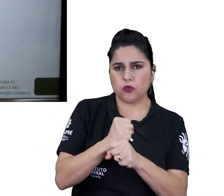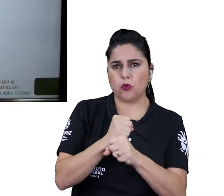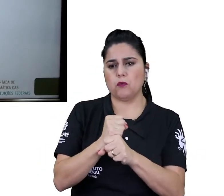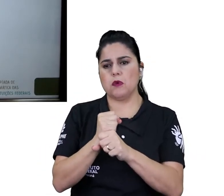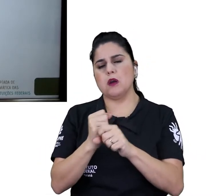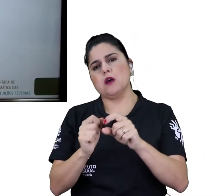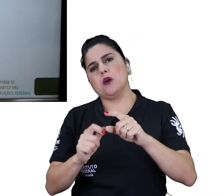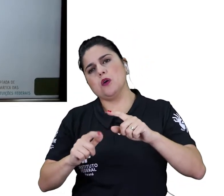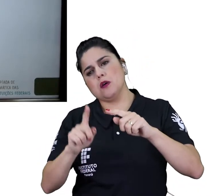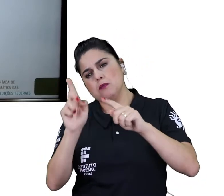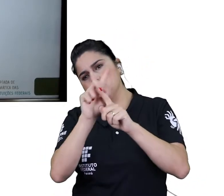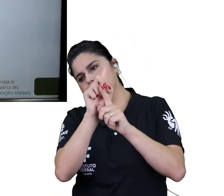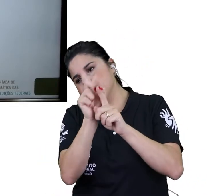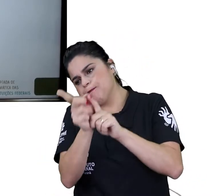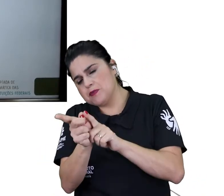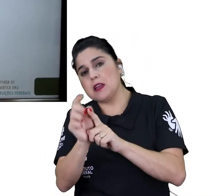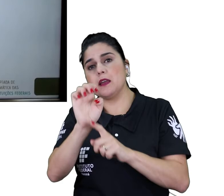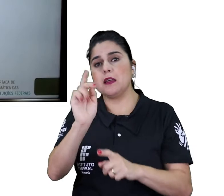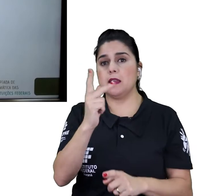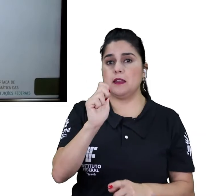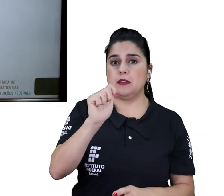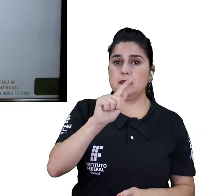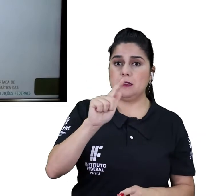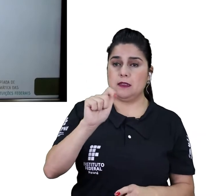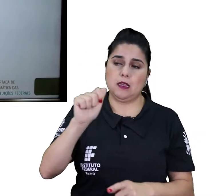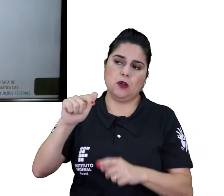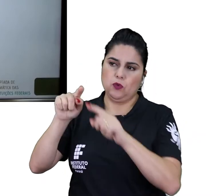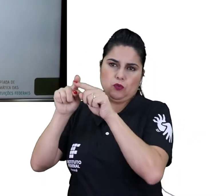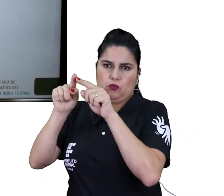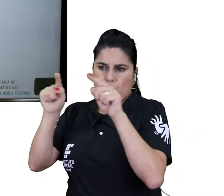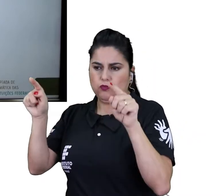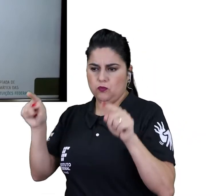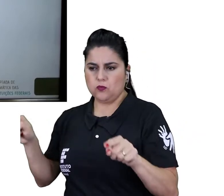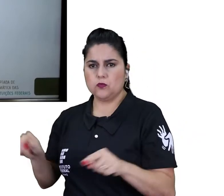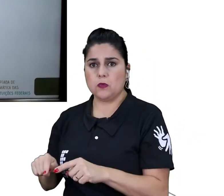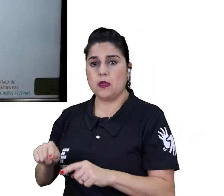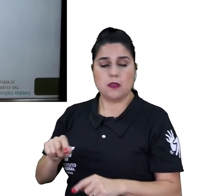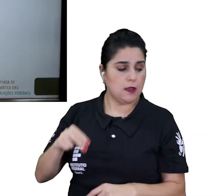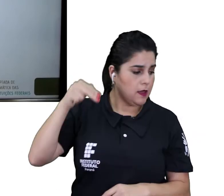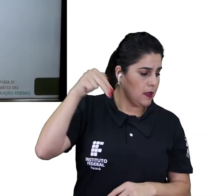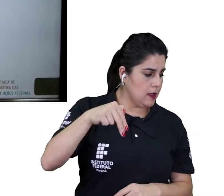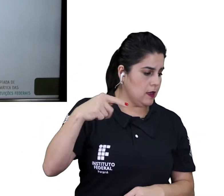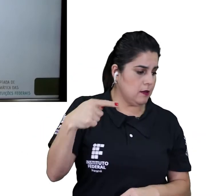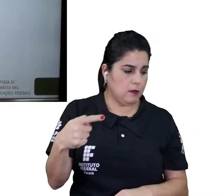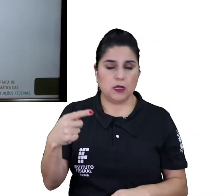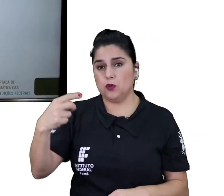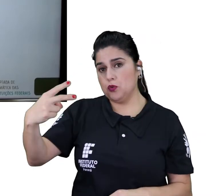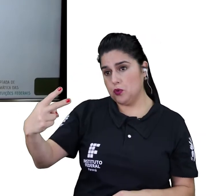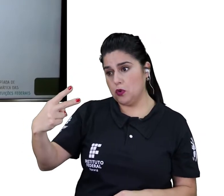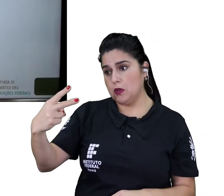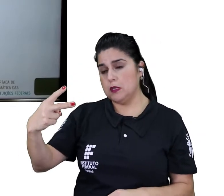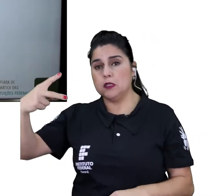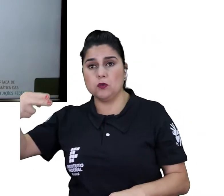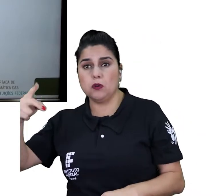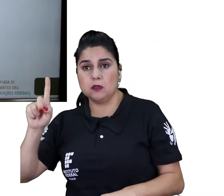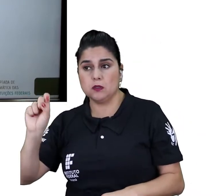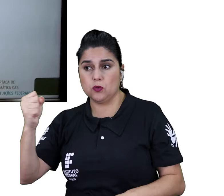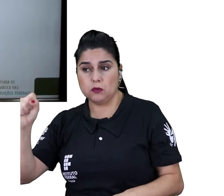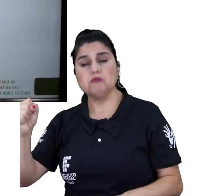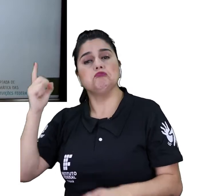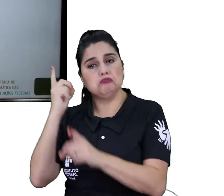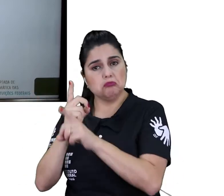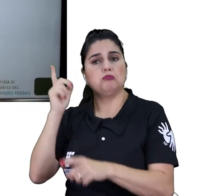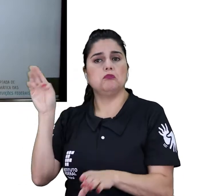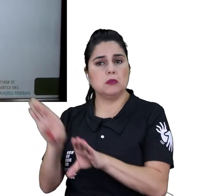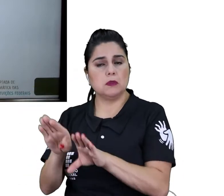um hexágono regular, vai ser dado por n menos 2 vezes 180. A gente acha essa soma.